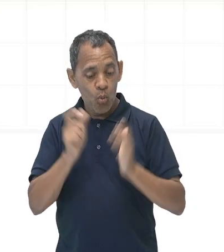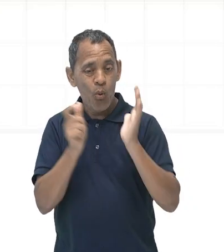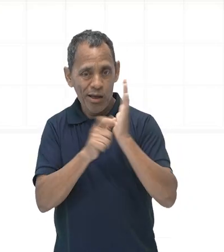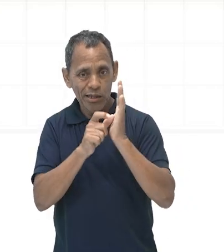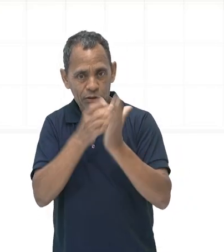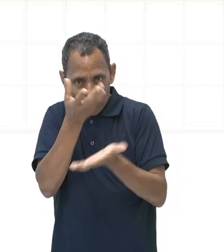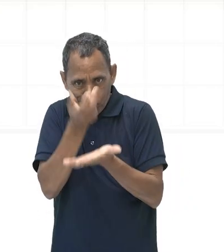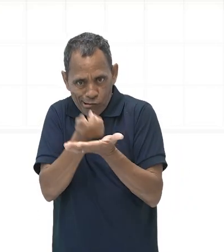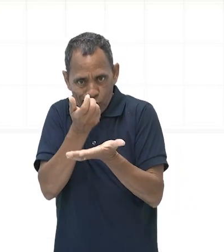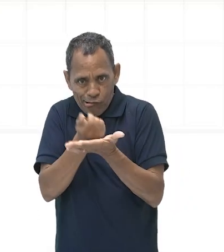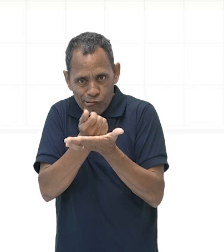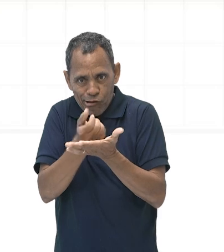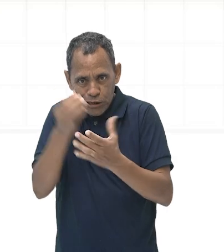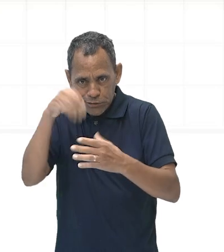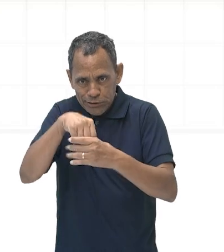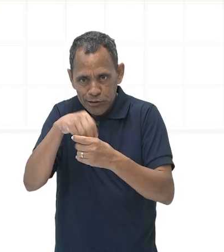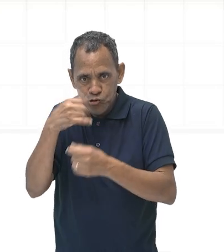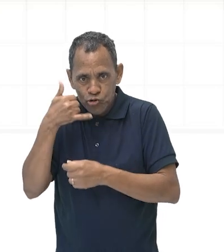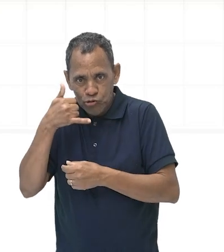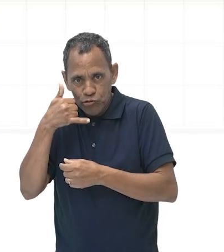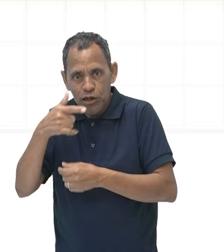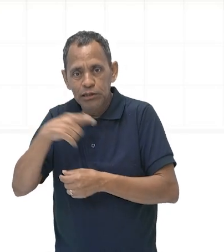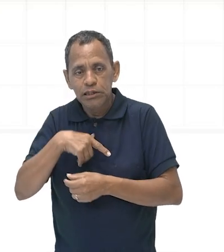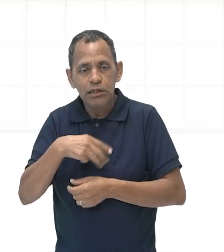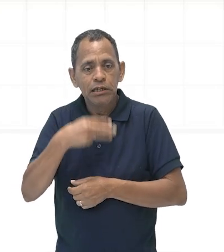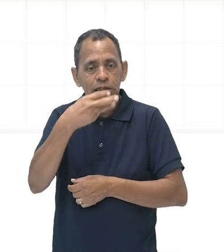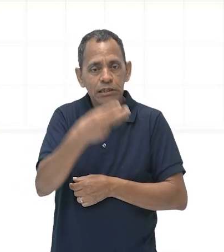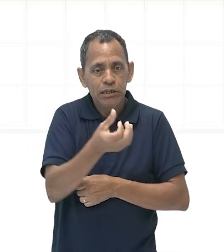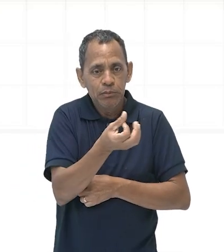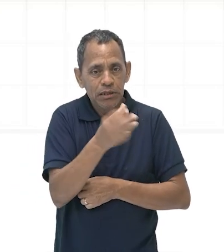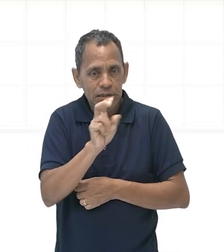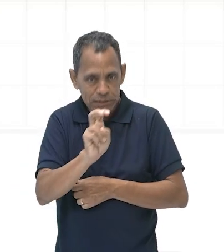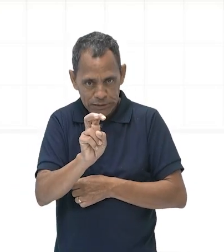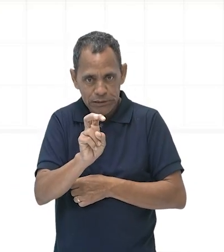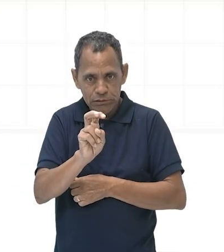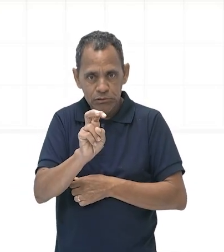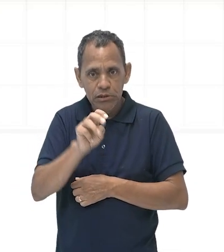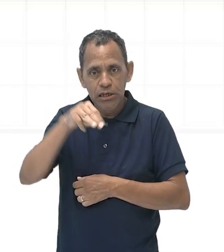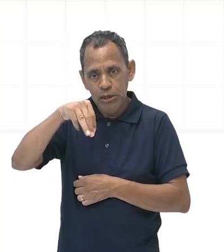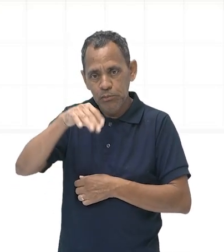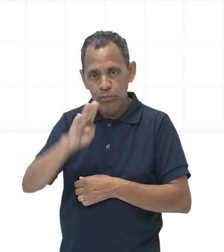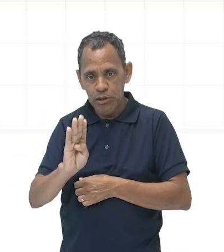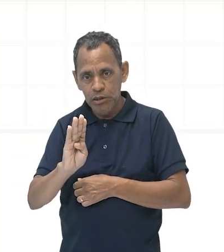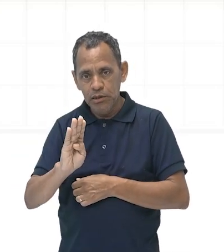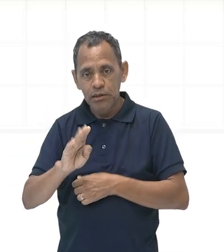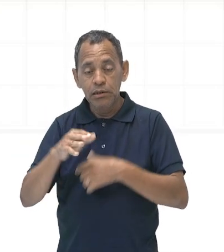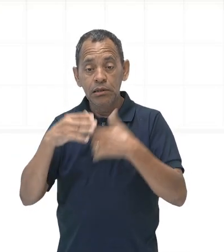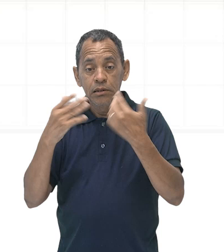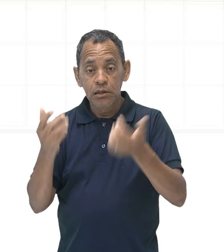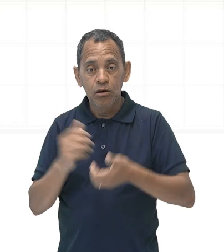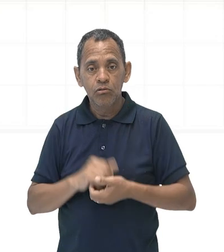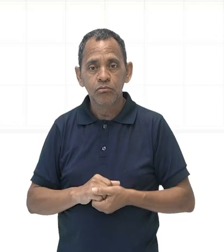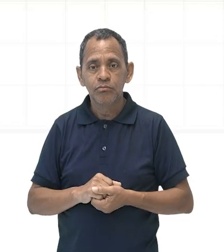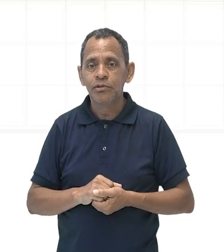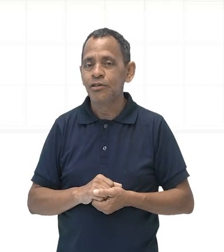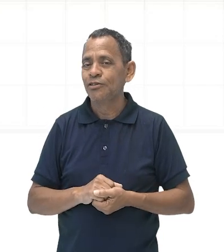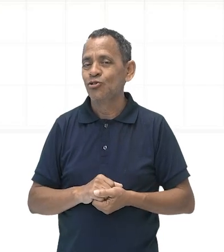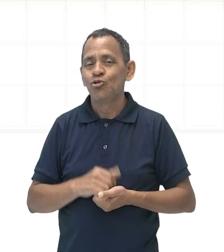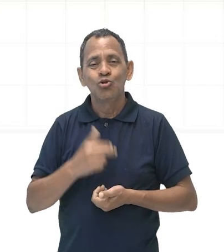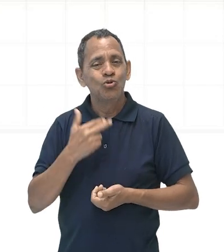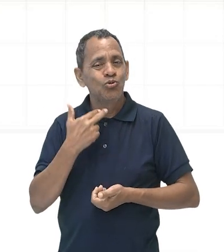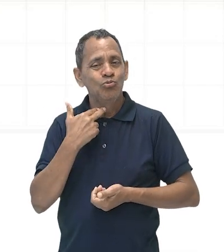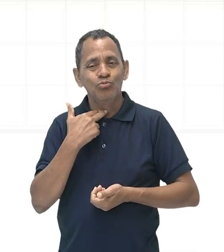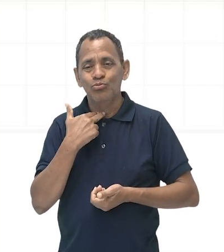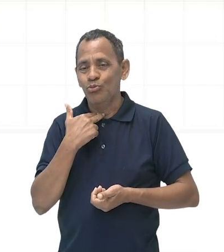quer colocar aí no celular, tem 365 megabytes. Então, não vai dar para